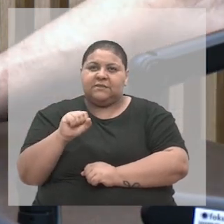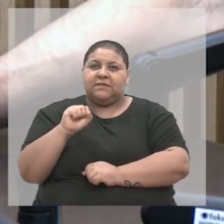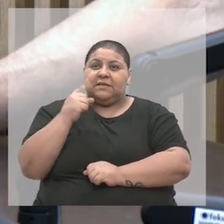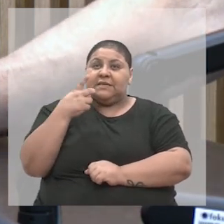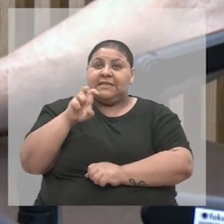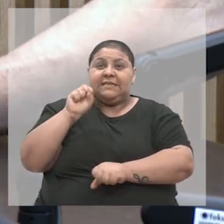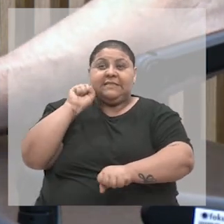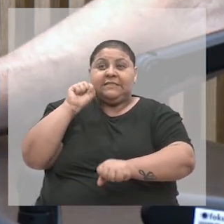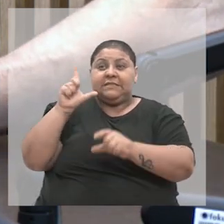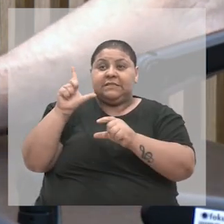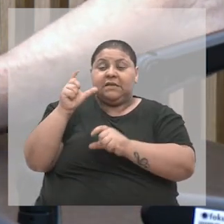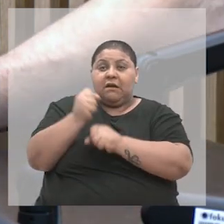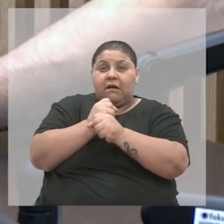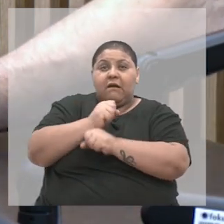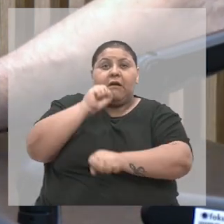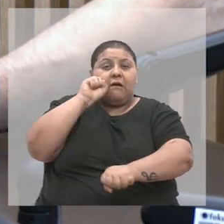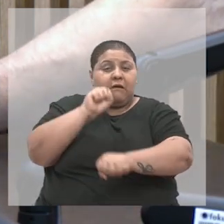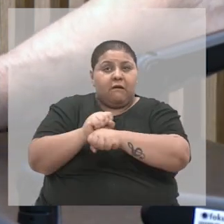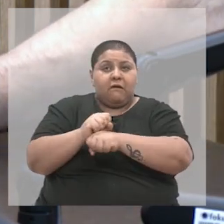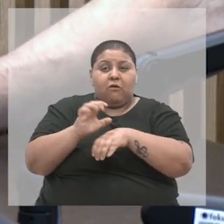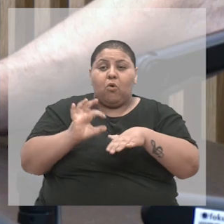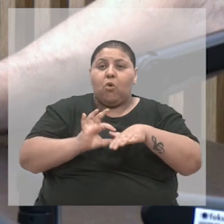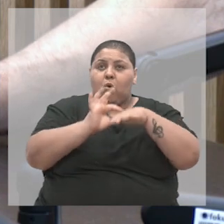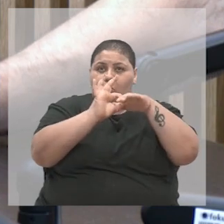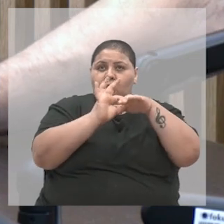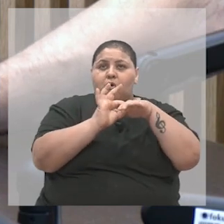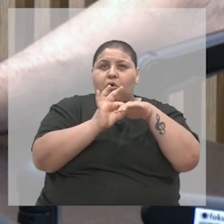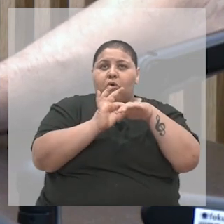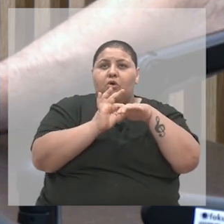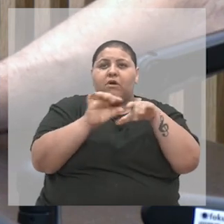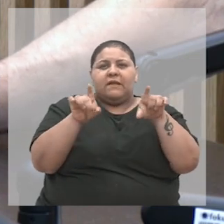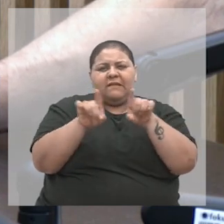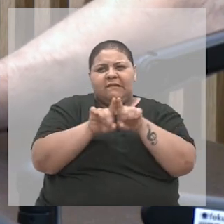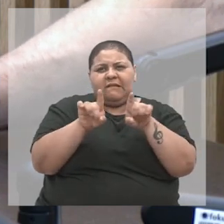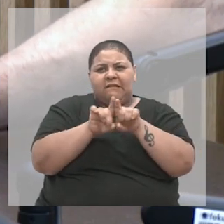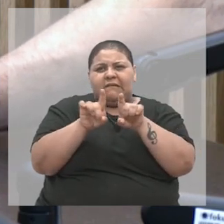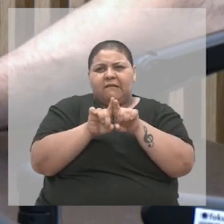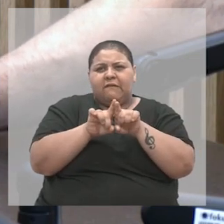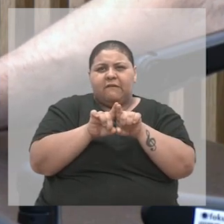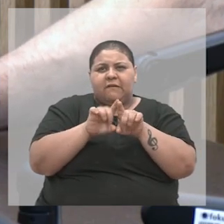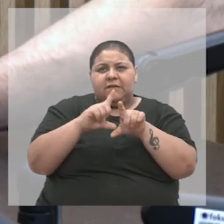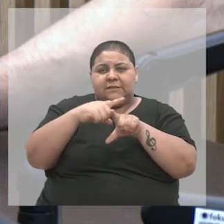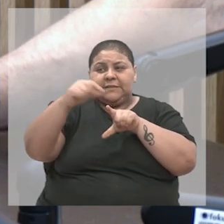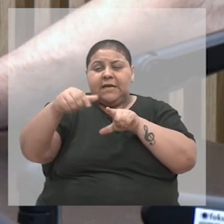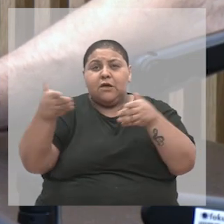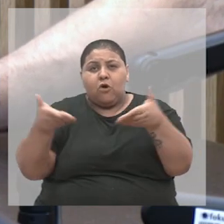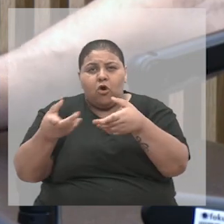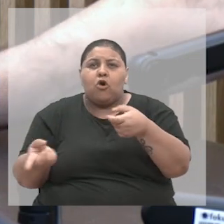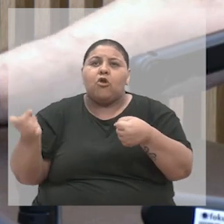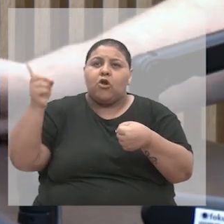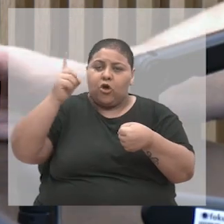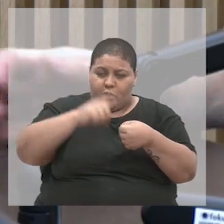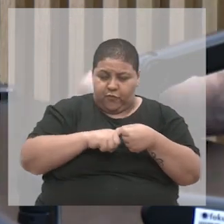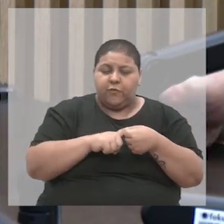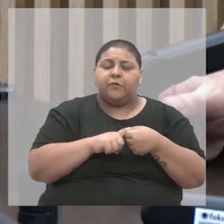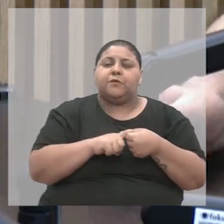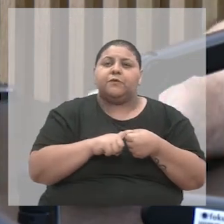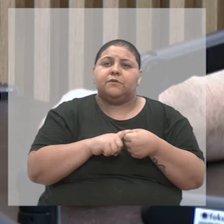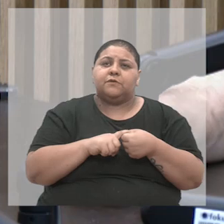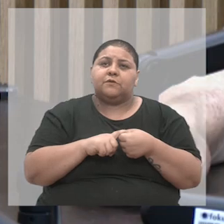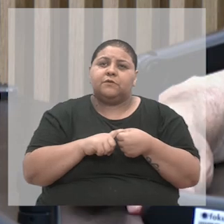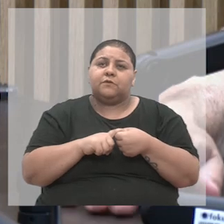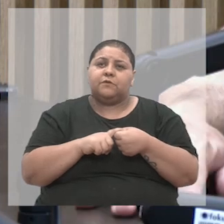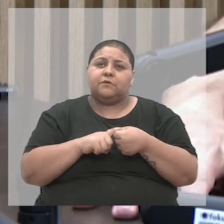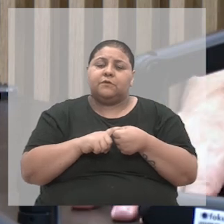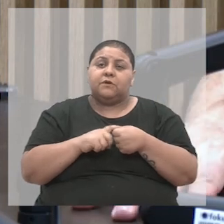parado, né? O dono do evento, no caso, foi para o COB e tal, agora está retornando e ano que vem vai ter a volta nos